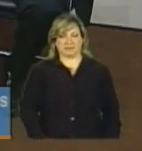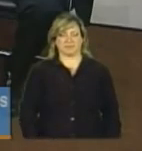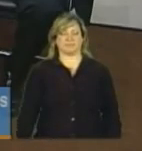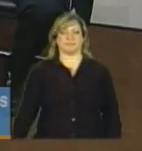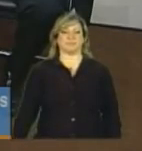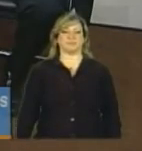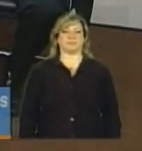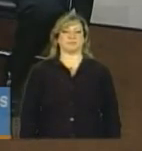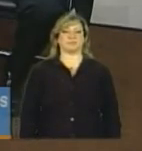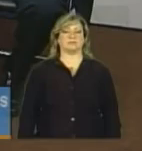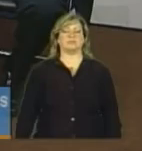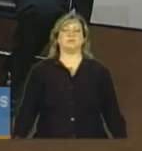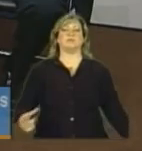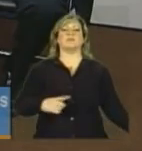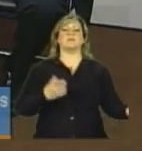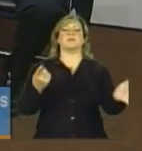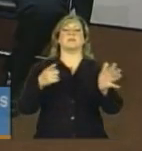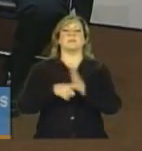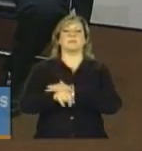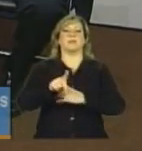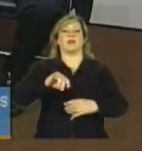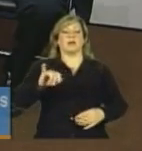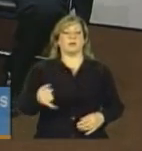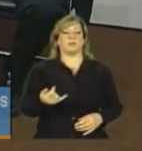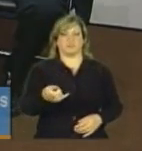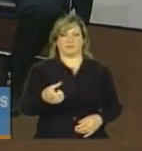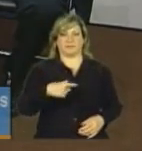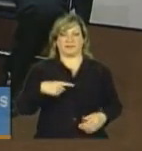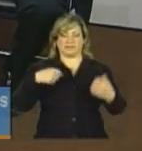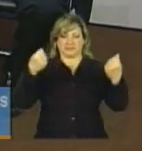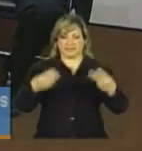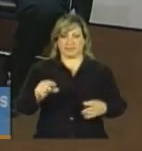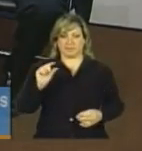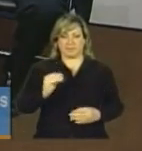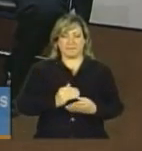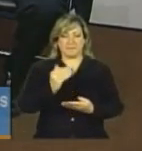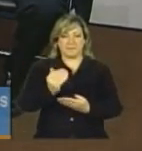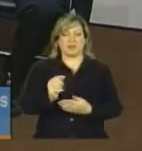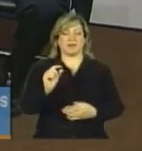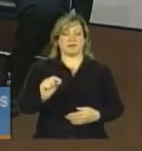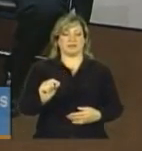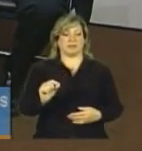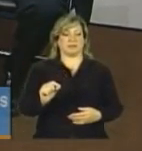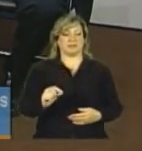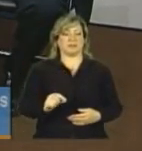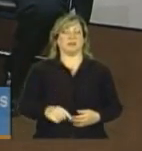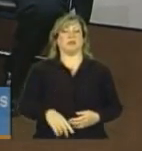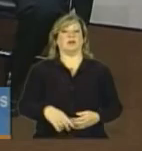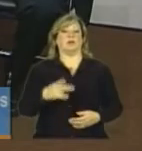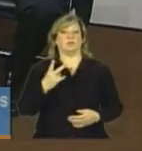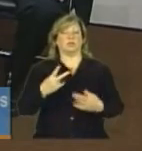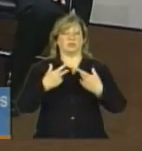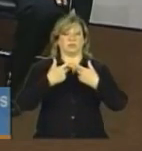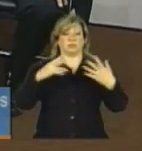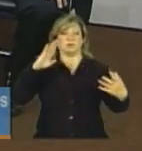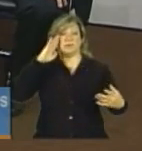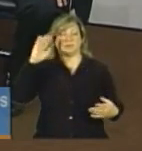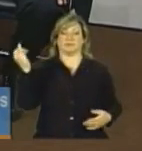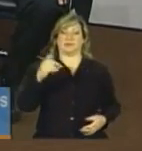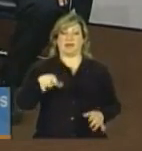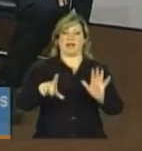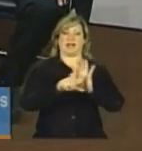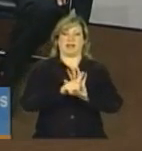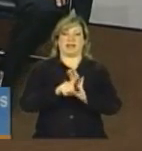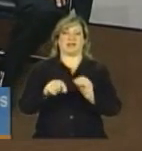desculpa, só para eh aproveitando o gancho, né, importante dizer as duas mudanças fundamentais, né, que essa lei